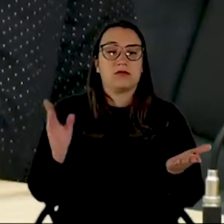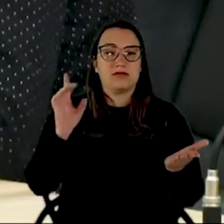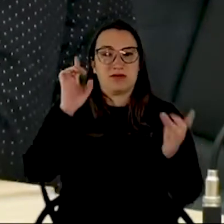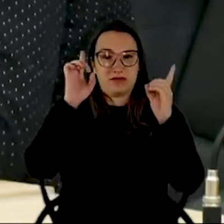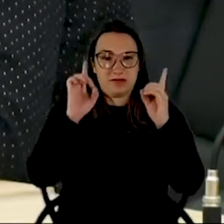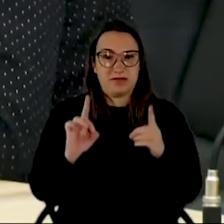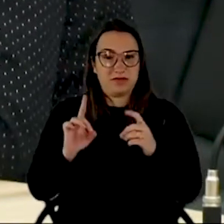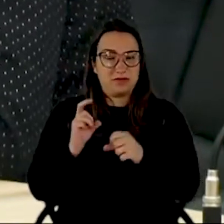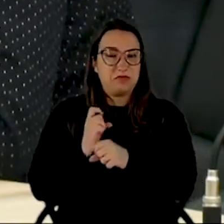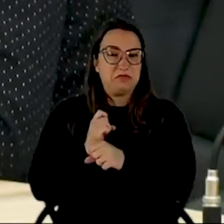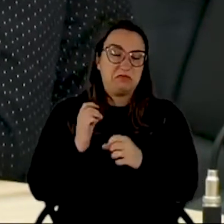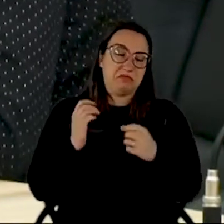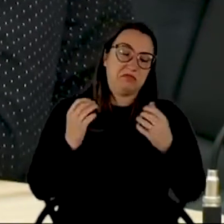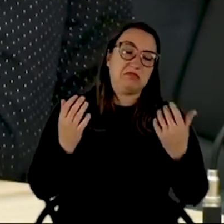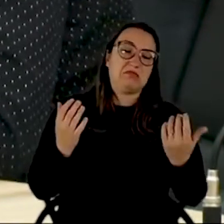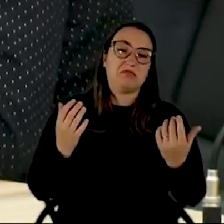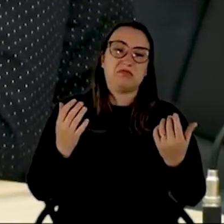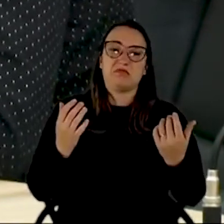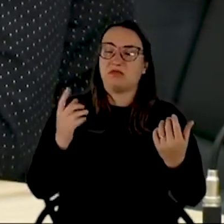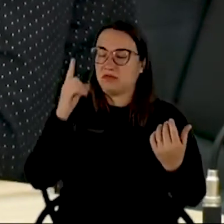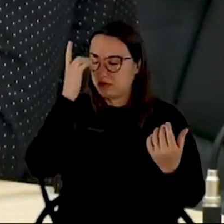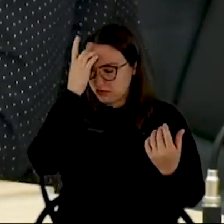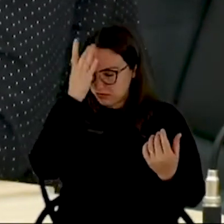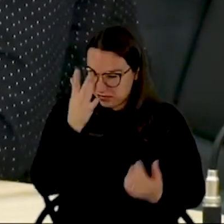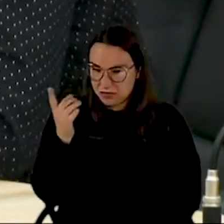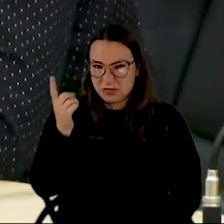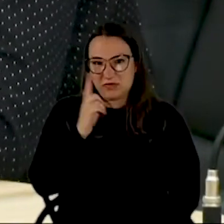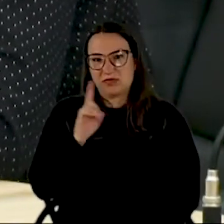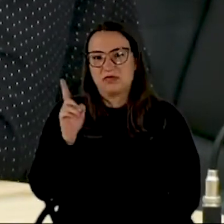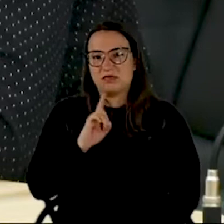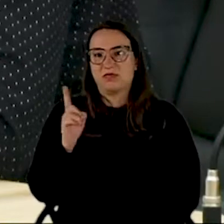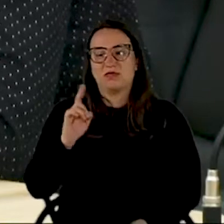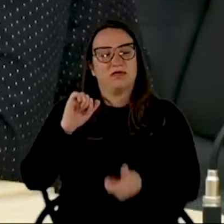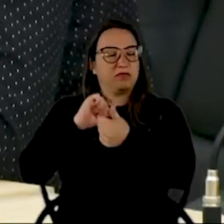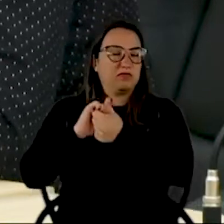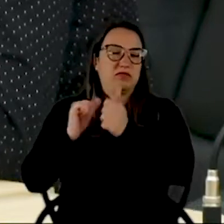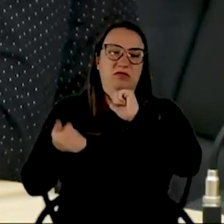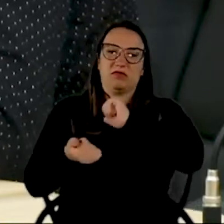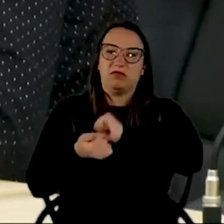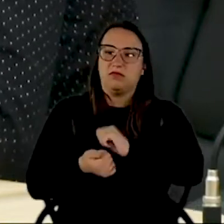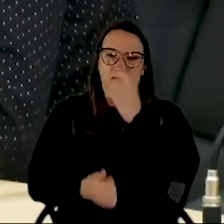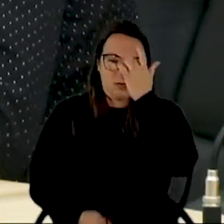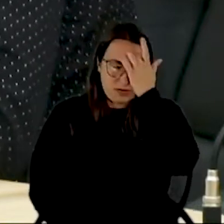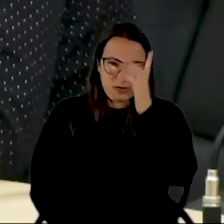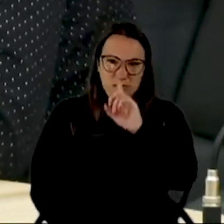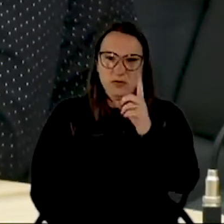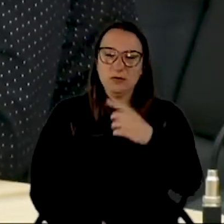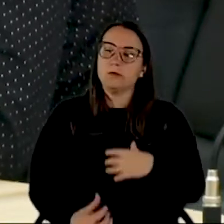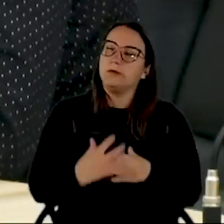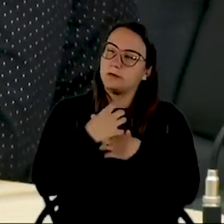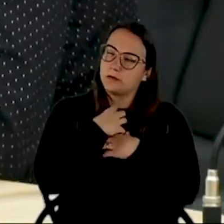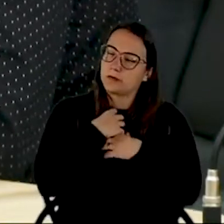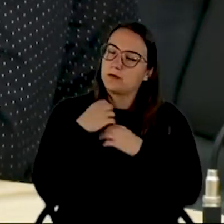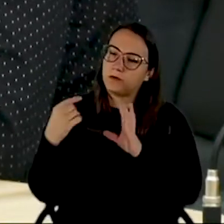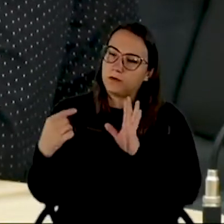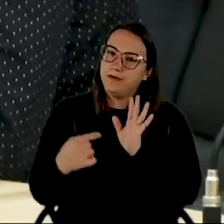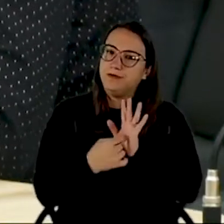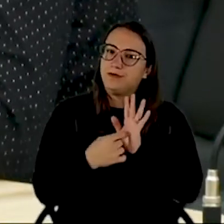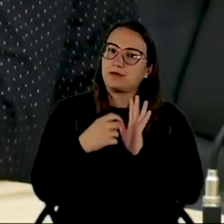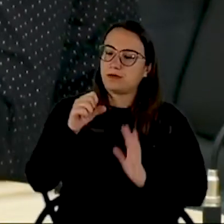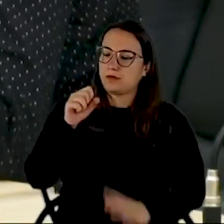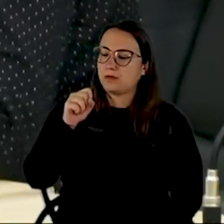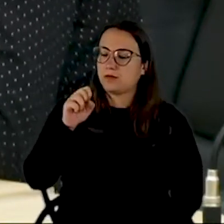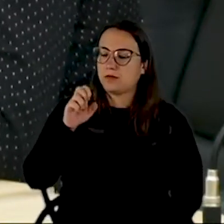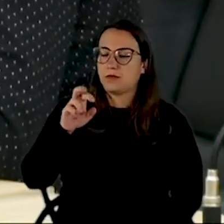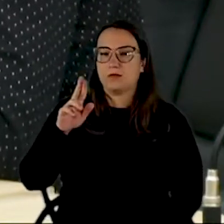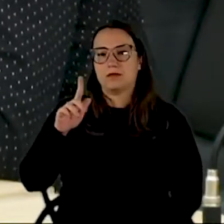do tempo, não é fácil aquilo que o Sérgio vinha falando para mim. E me comoveu muito, Sérgio, aquilo que você falou,